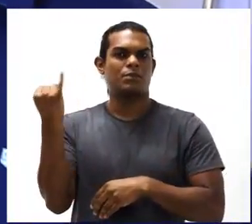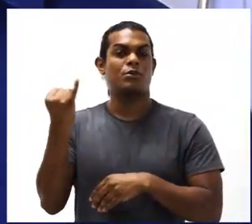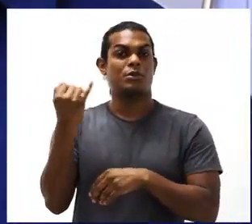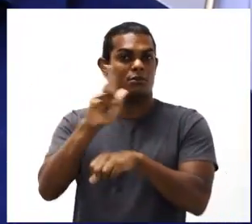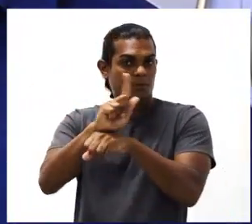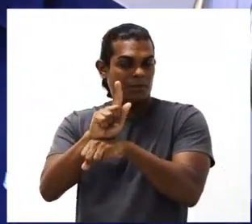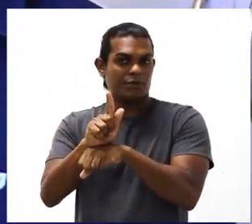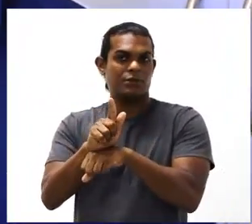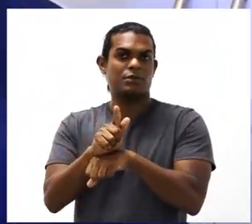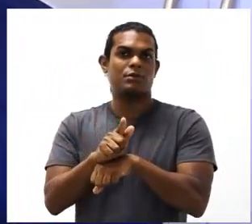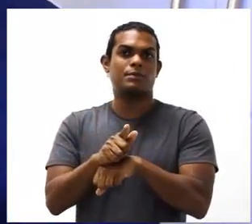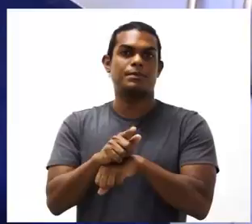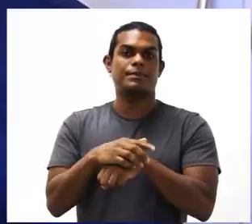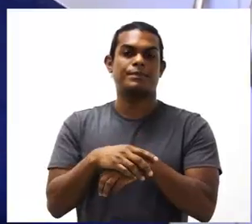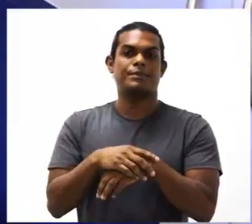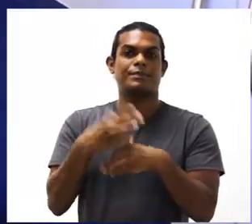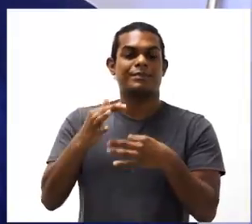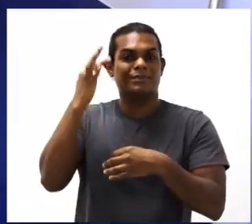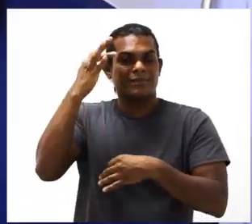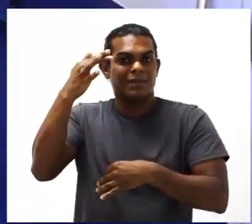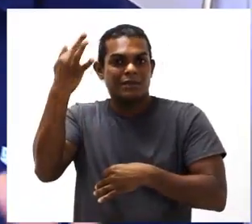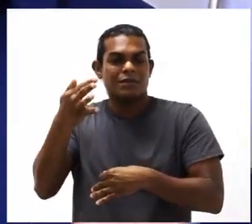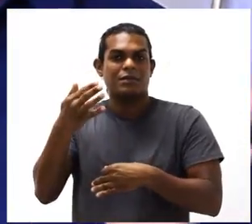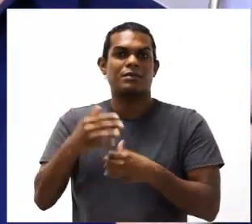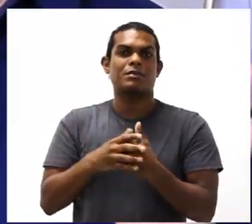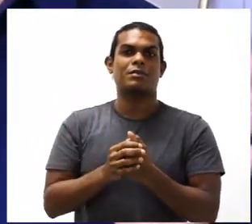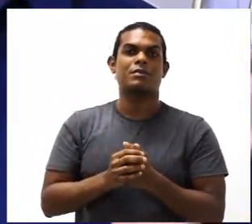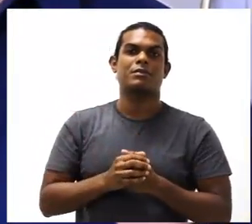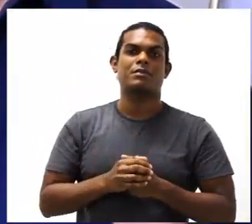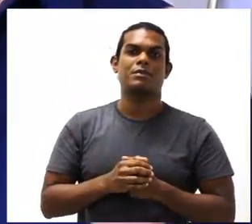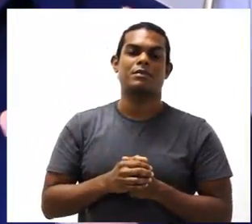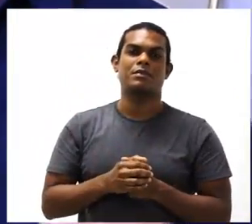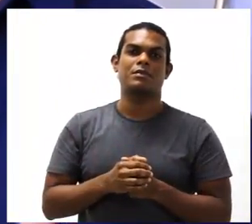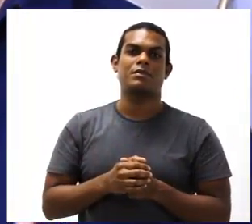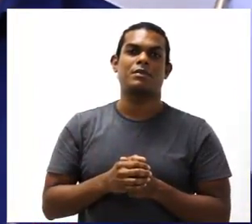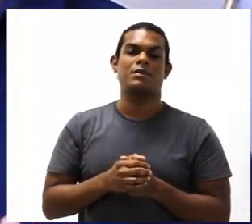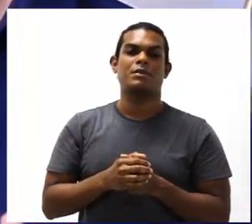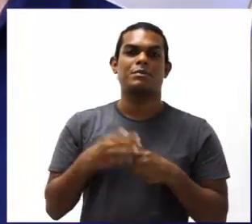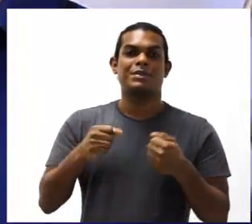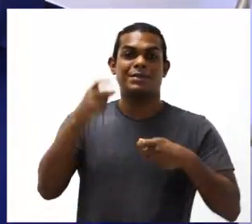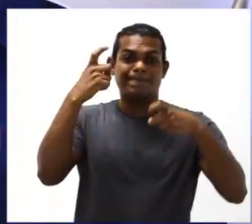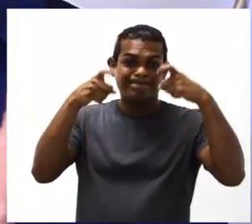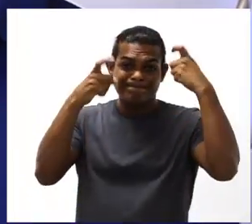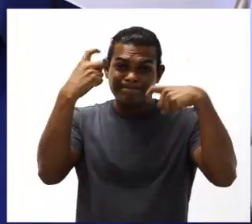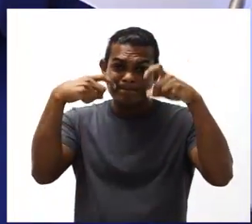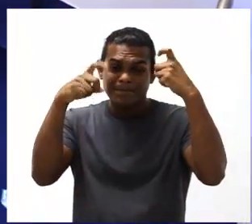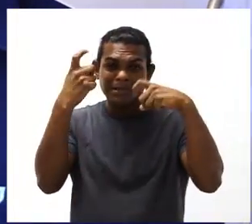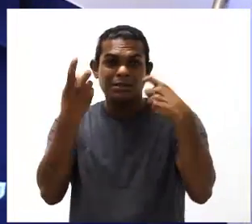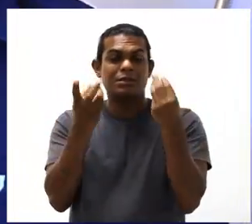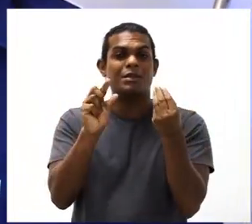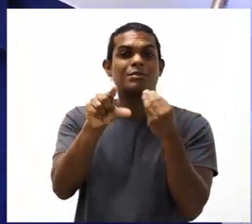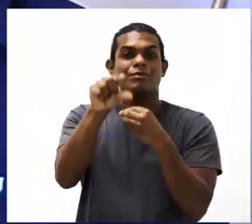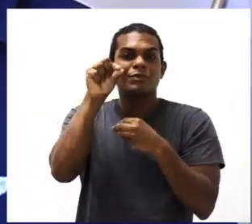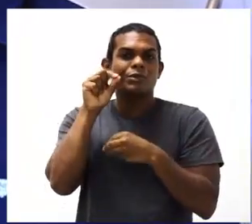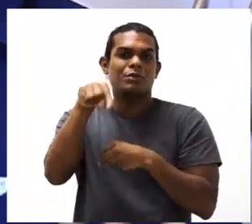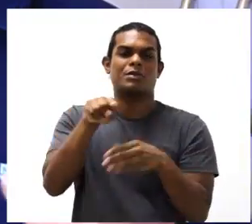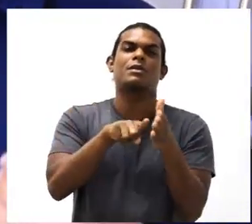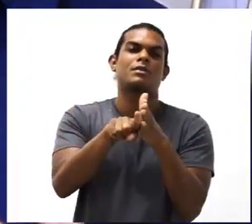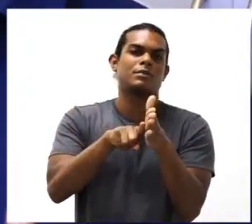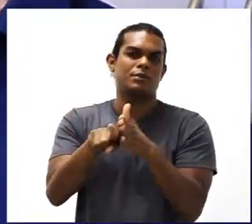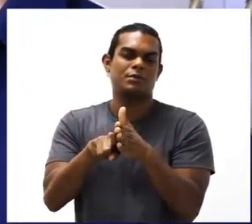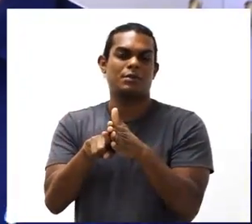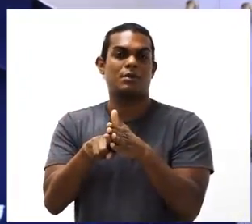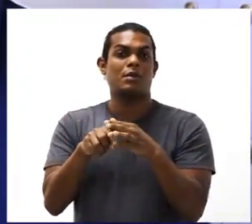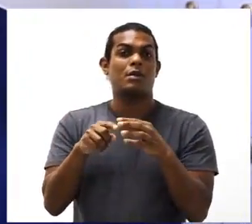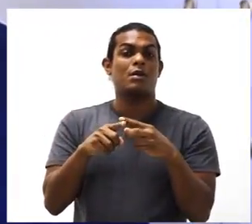gestão, para tomar uma decisão. Então, eu tenho que preocupar também com a relevância da escolha dos dados. Agora,